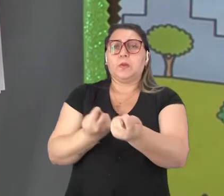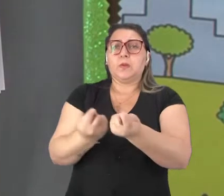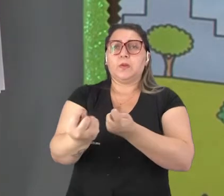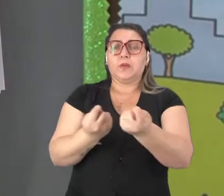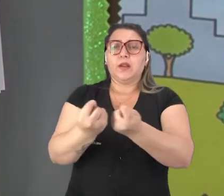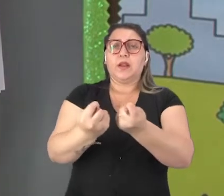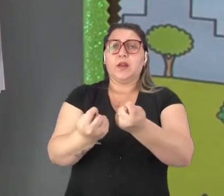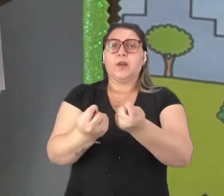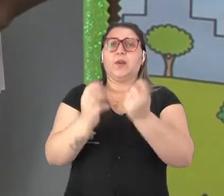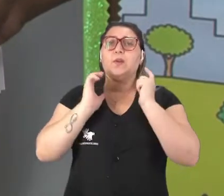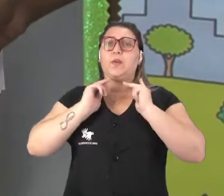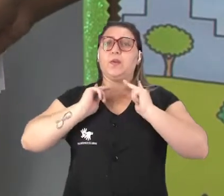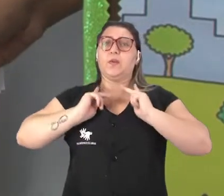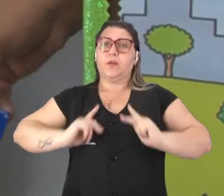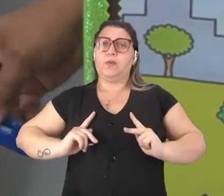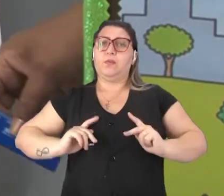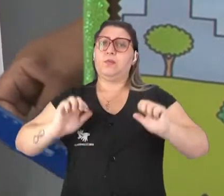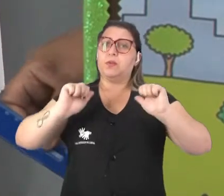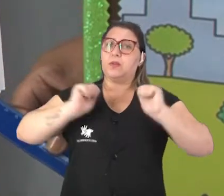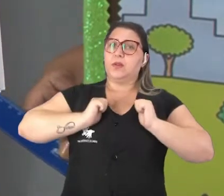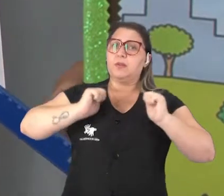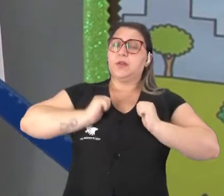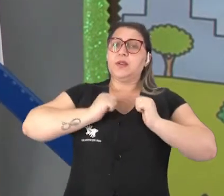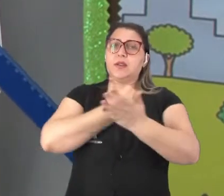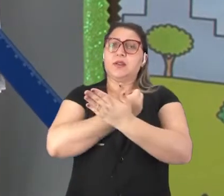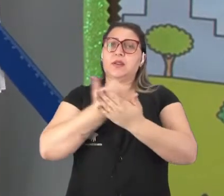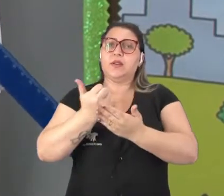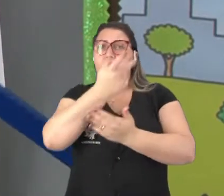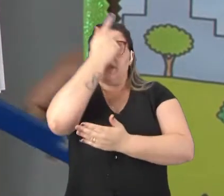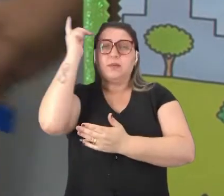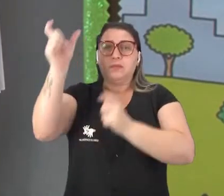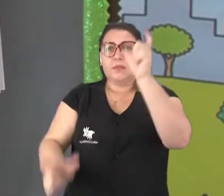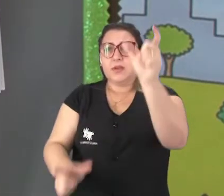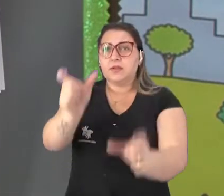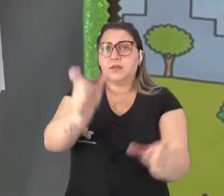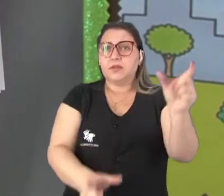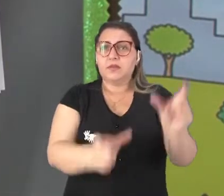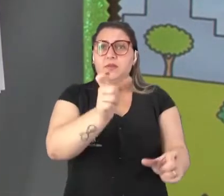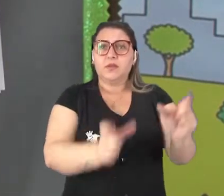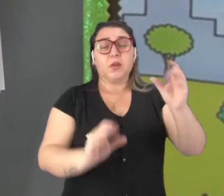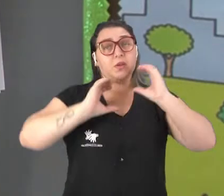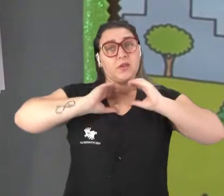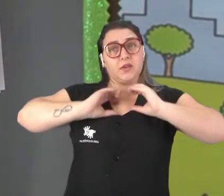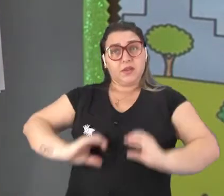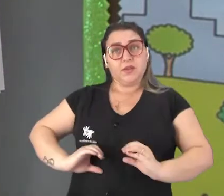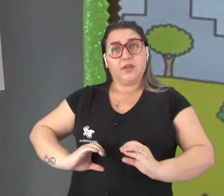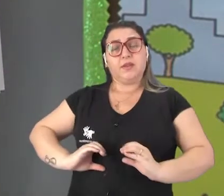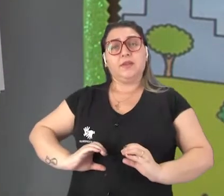os comportamentos e as ações dos indivíduos